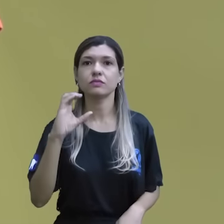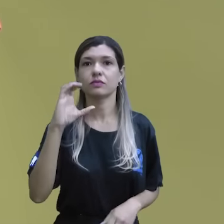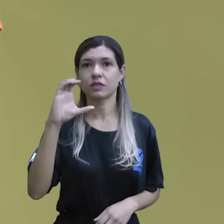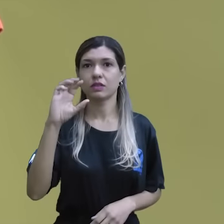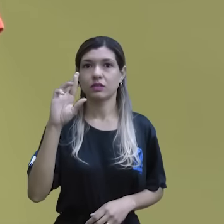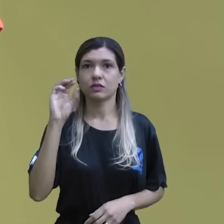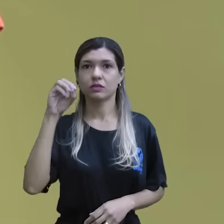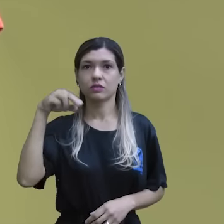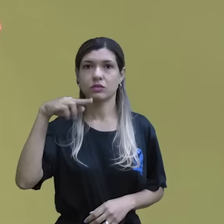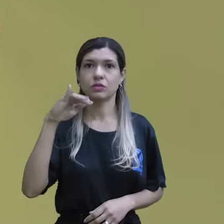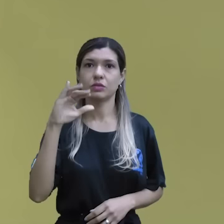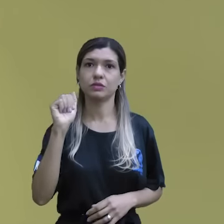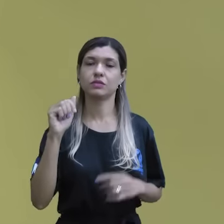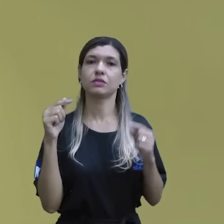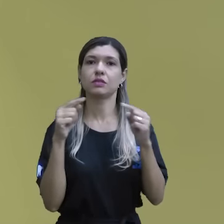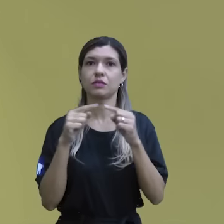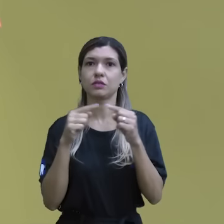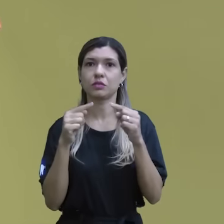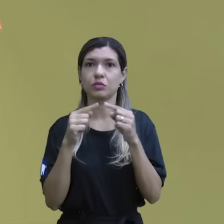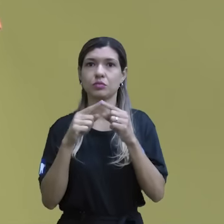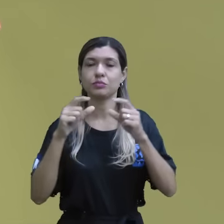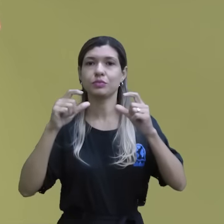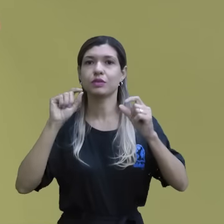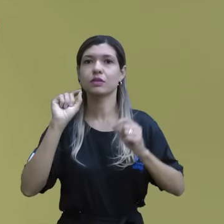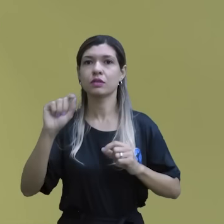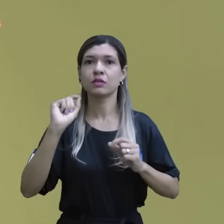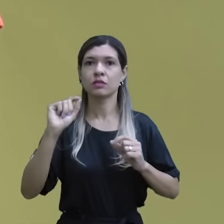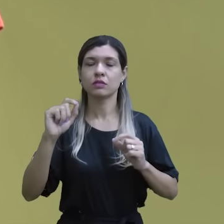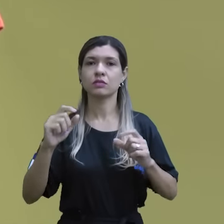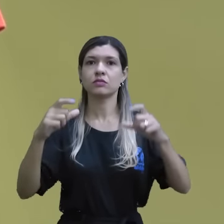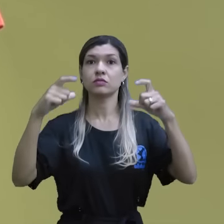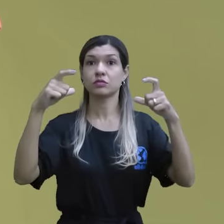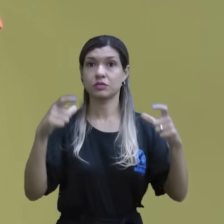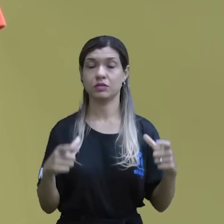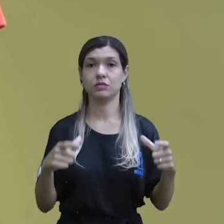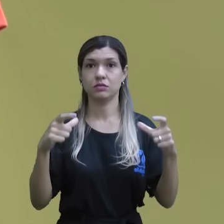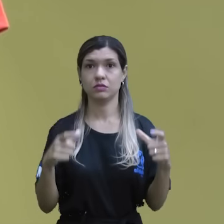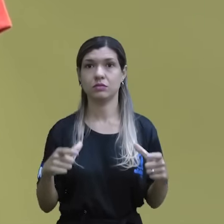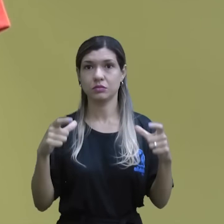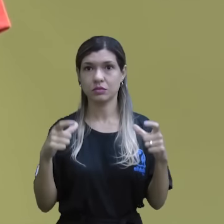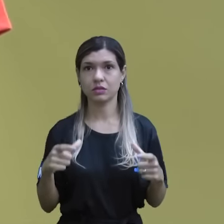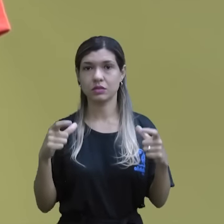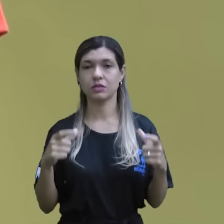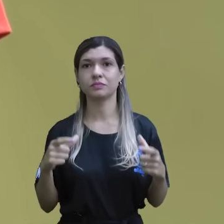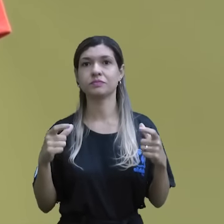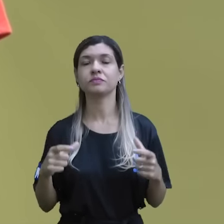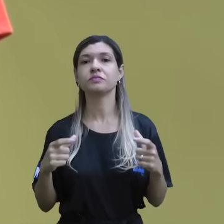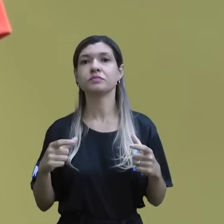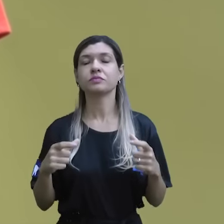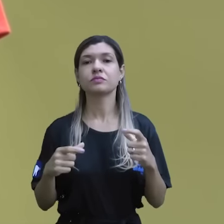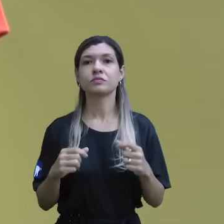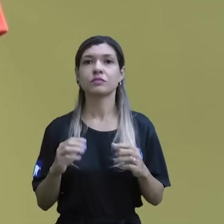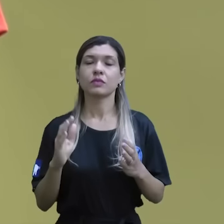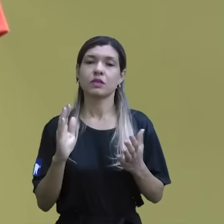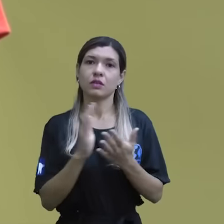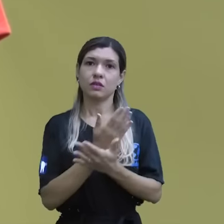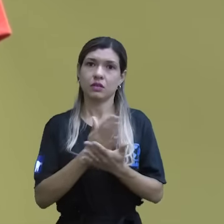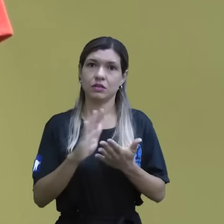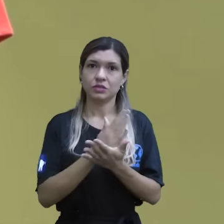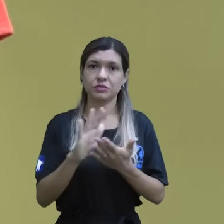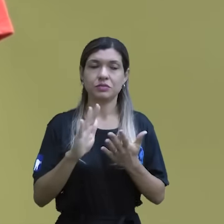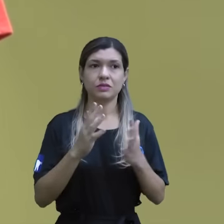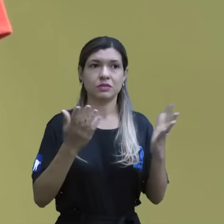Madame Crisantem, para a gente dizer se é crônica, na verdade, é o espaço que é ocupado no jornal e